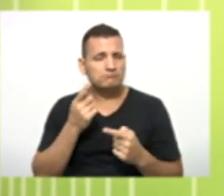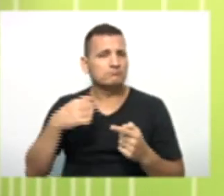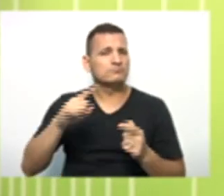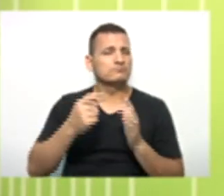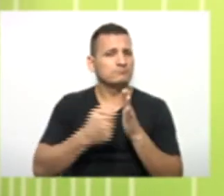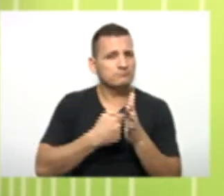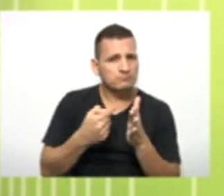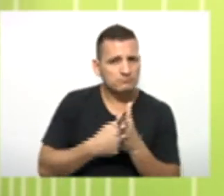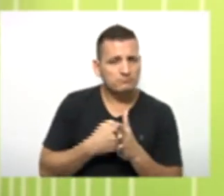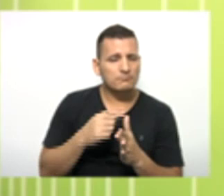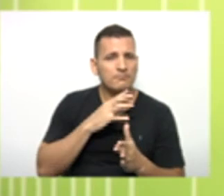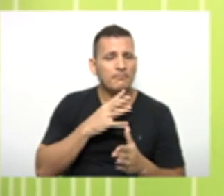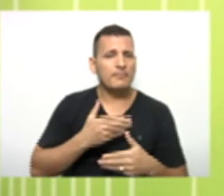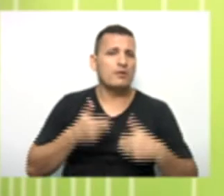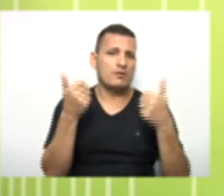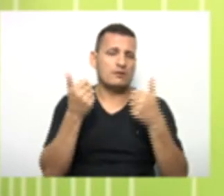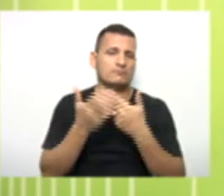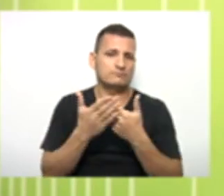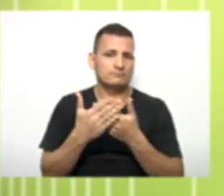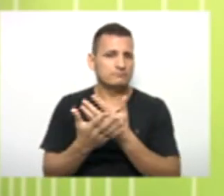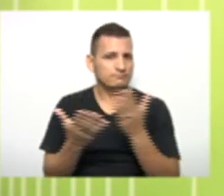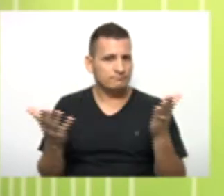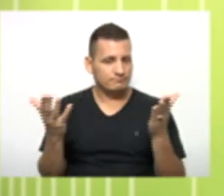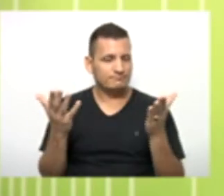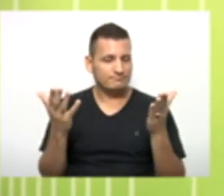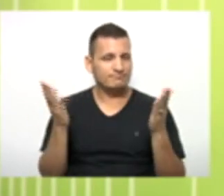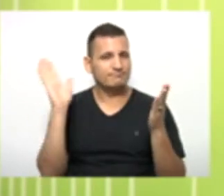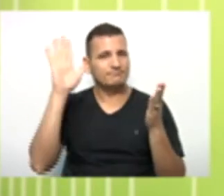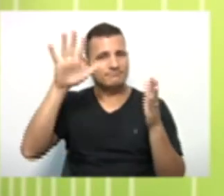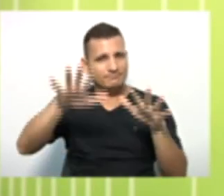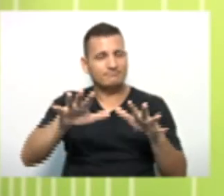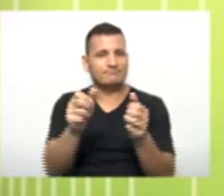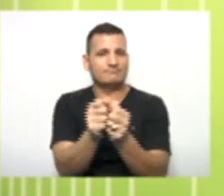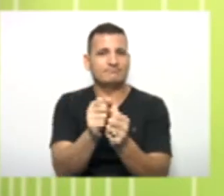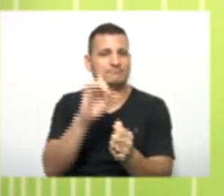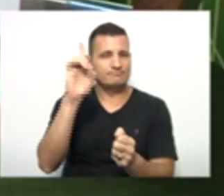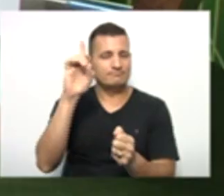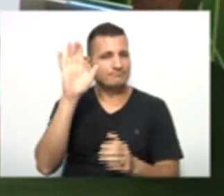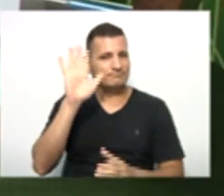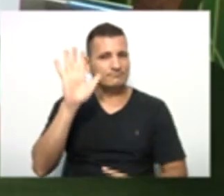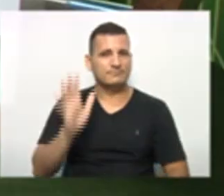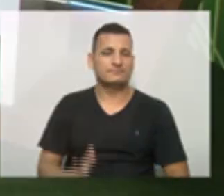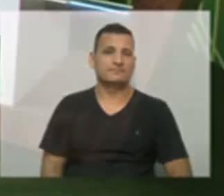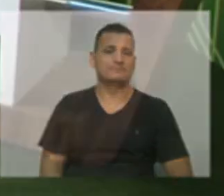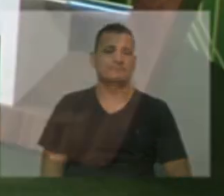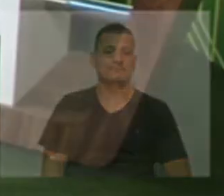cada dia mais melhorar as aulas de vocês. Fiquem com Deus e até a nossa próxima aula.